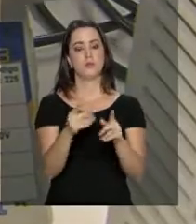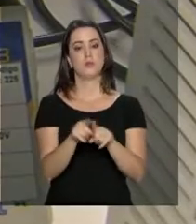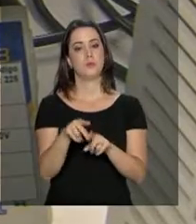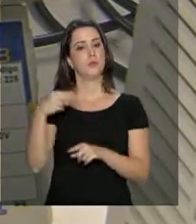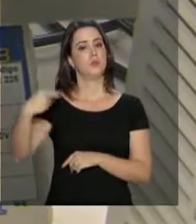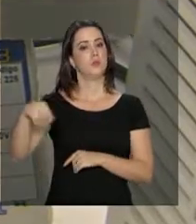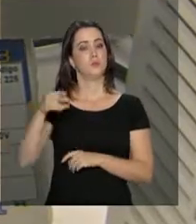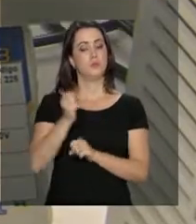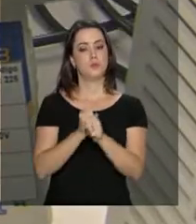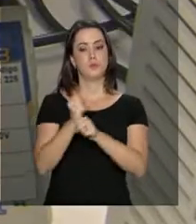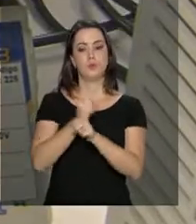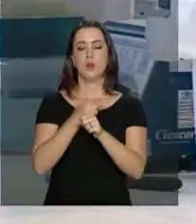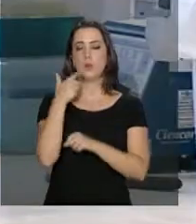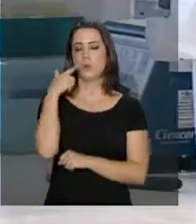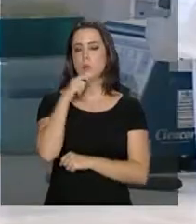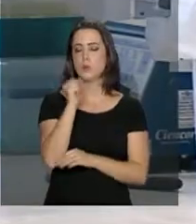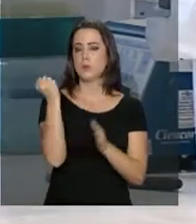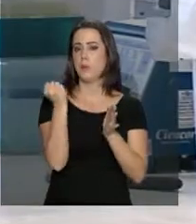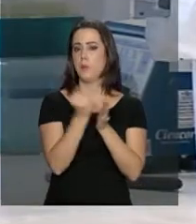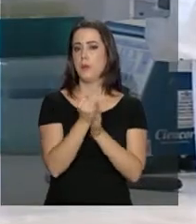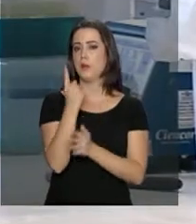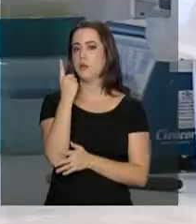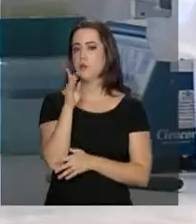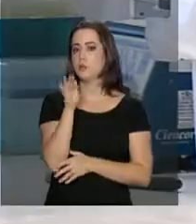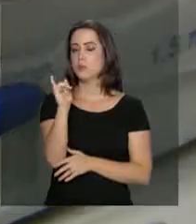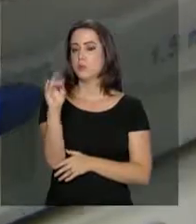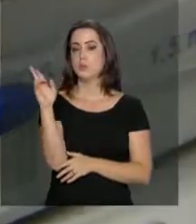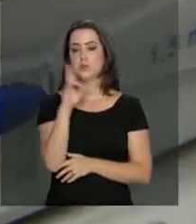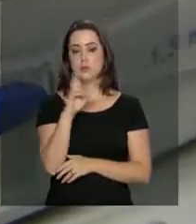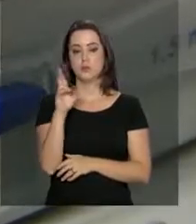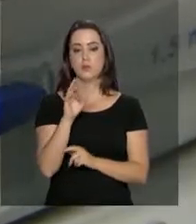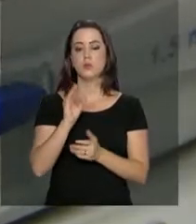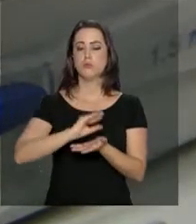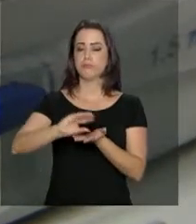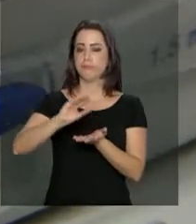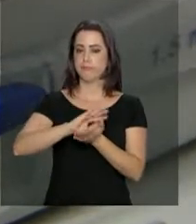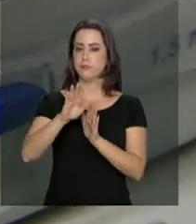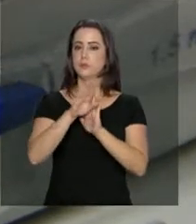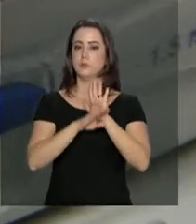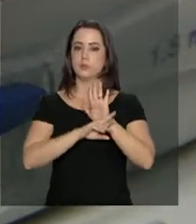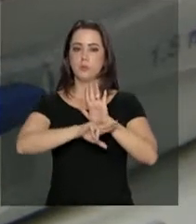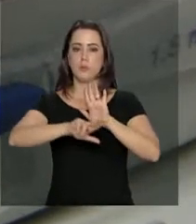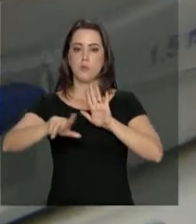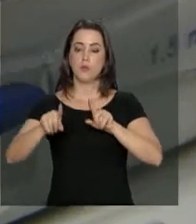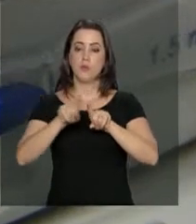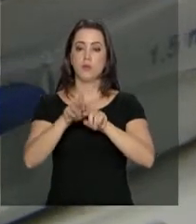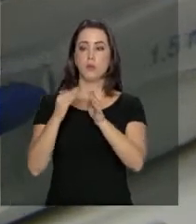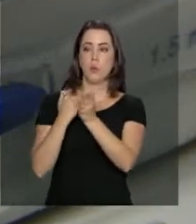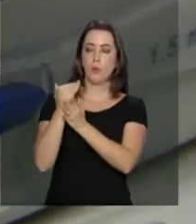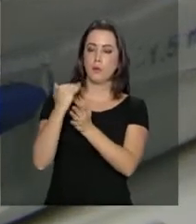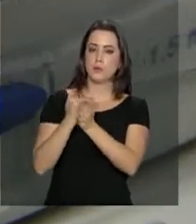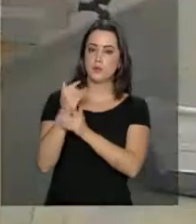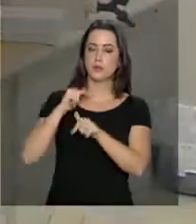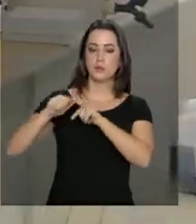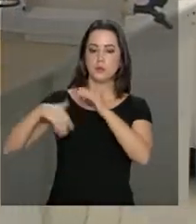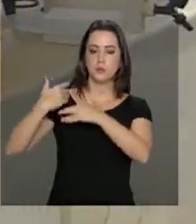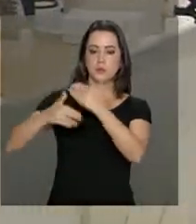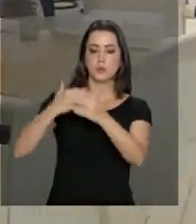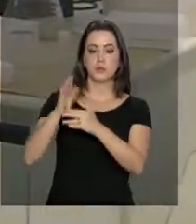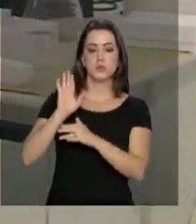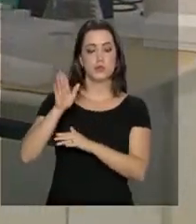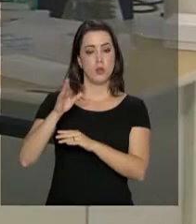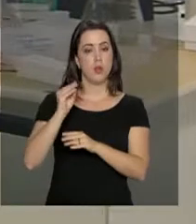ano, a empresa alcançou a marca de R$1 bilhão investidos em projetos. Desde o início das operações,